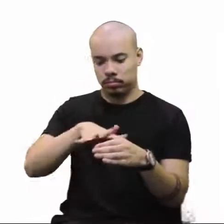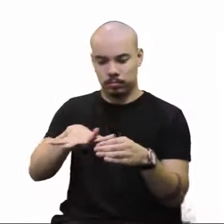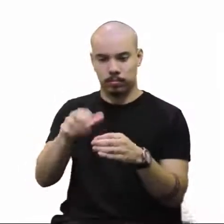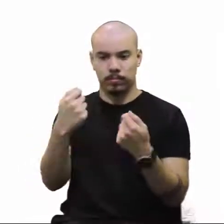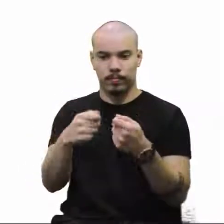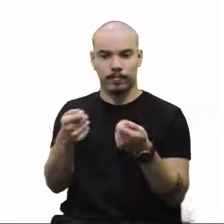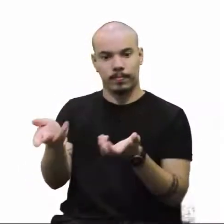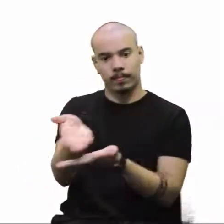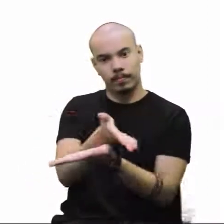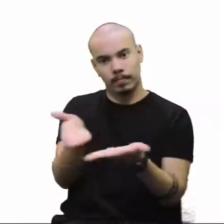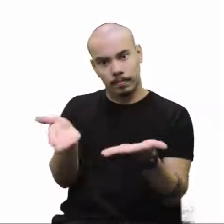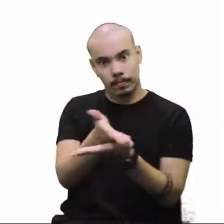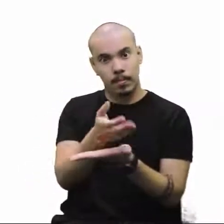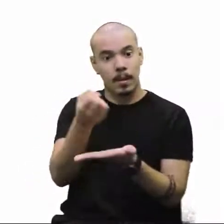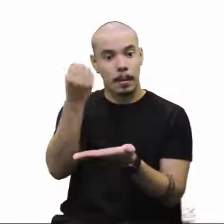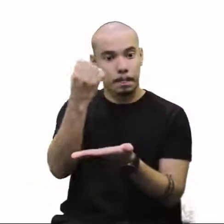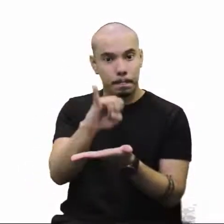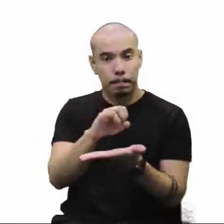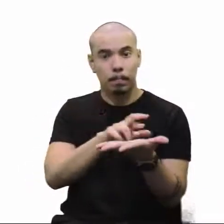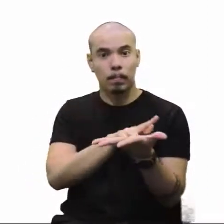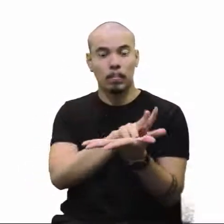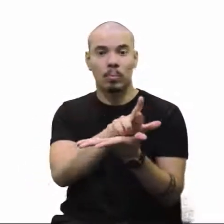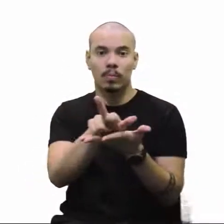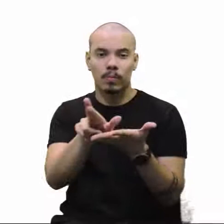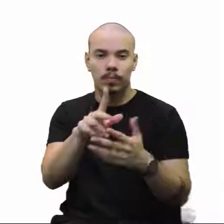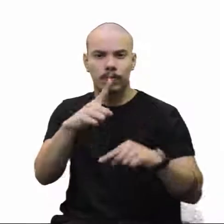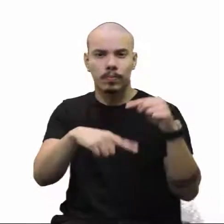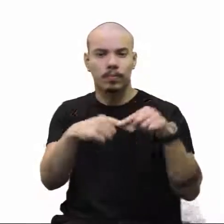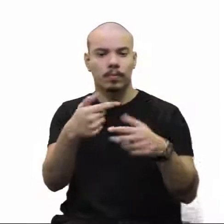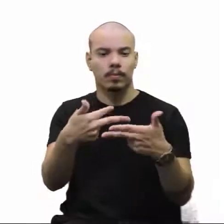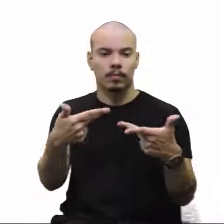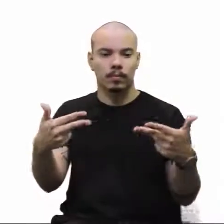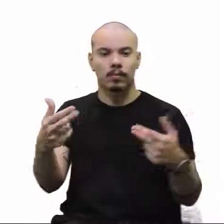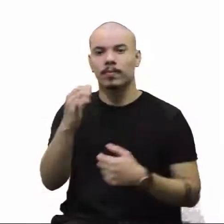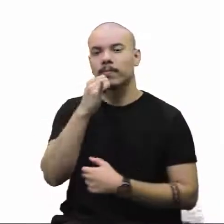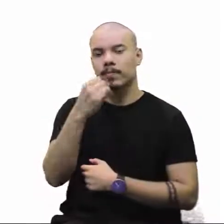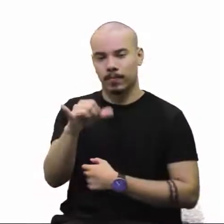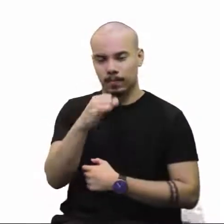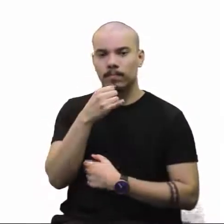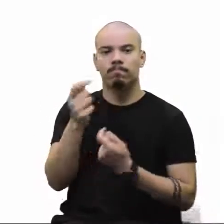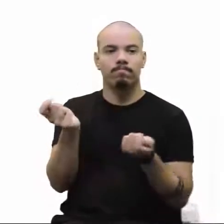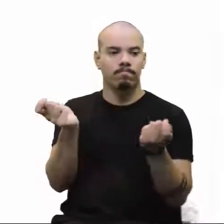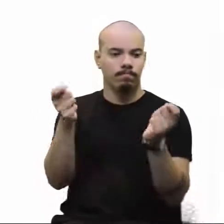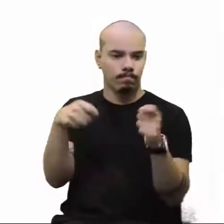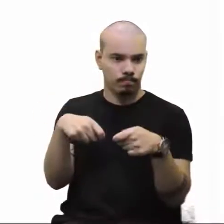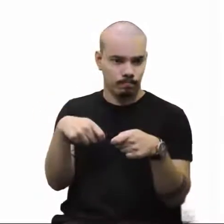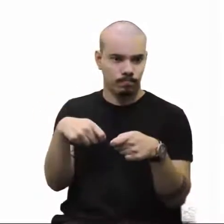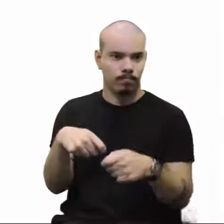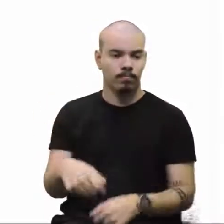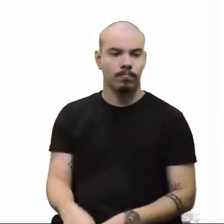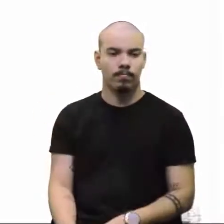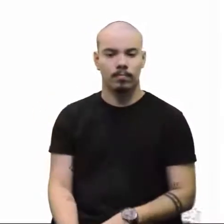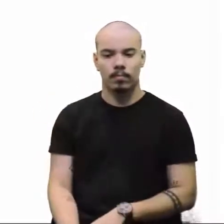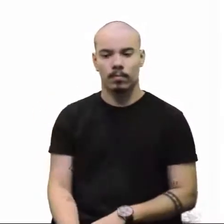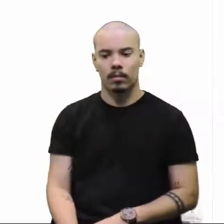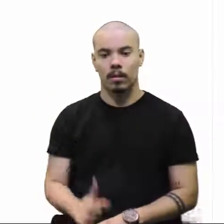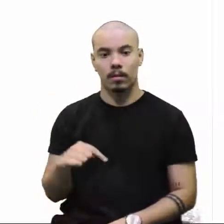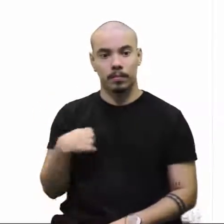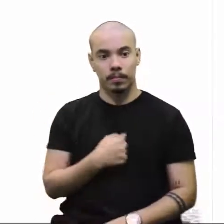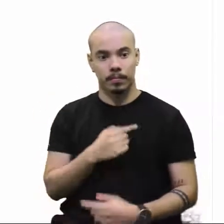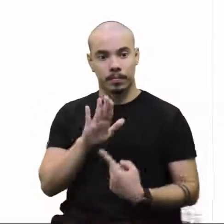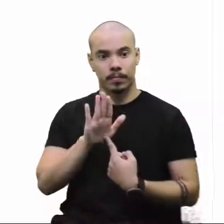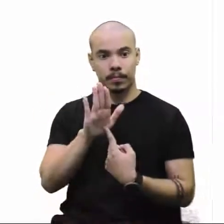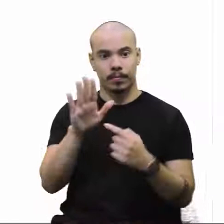força magnética. Se dá em diversos aparelhos elétricos, olha só. Nós mostramos aí,